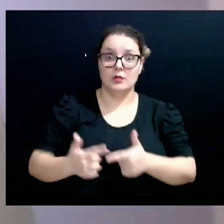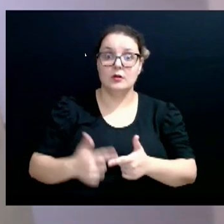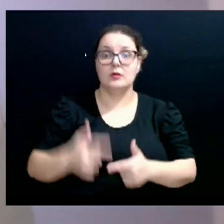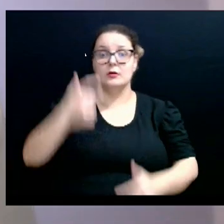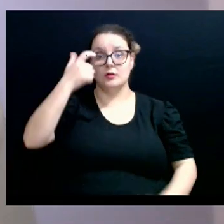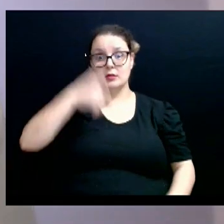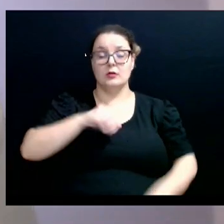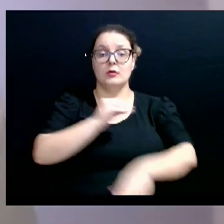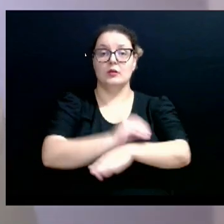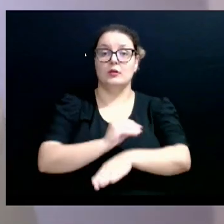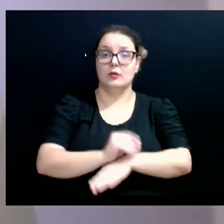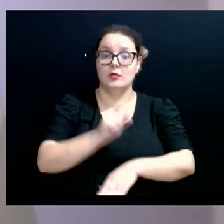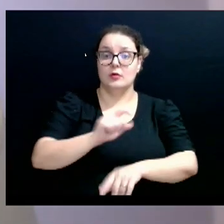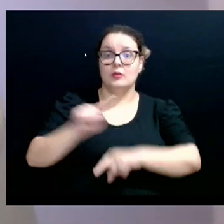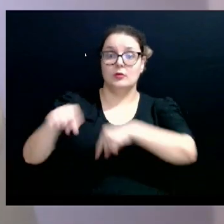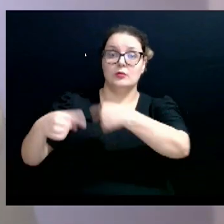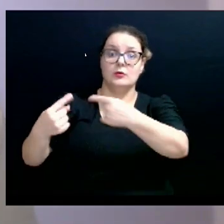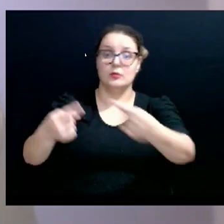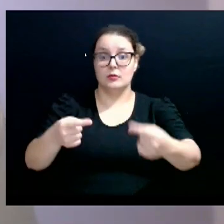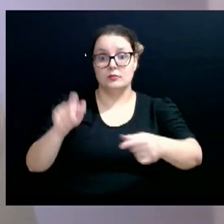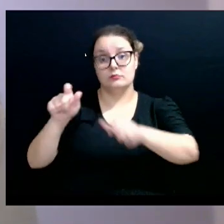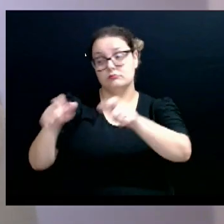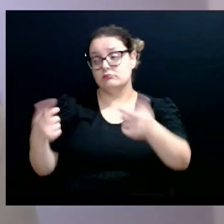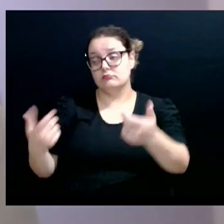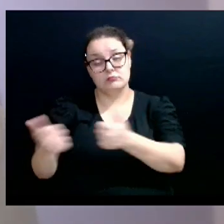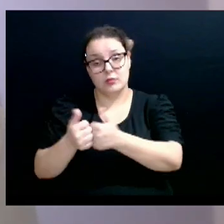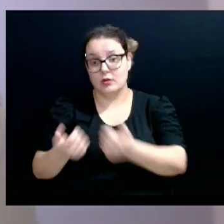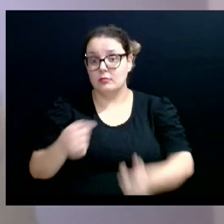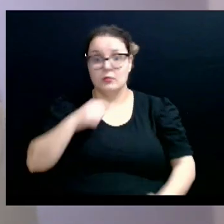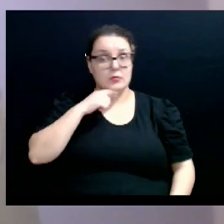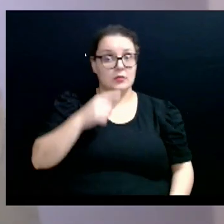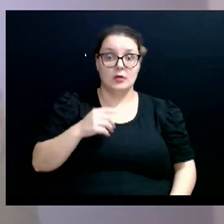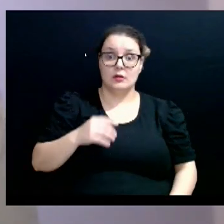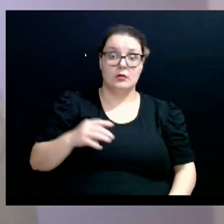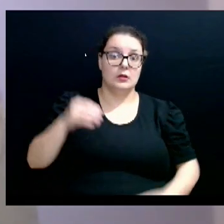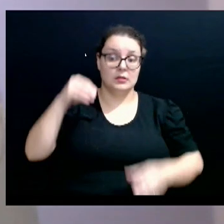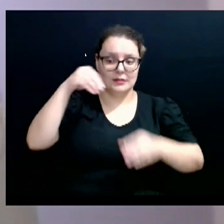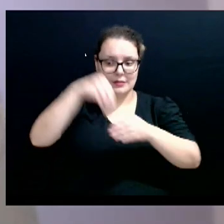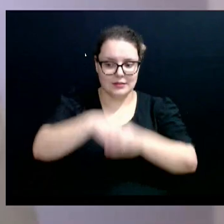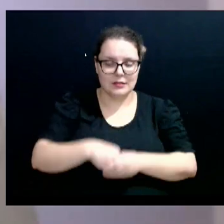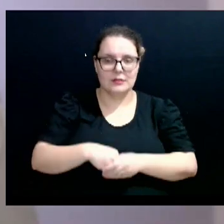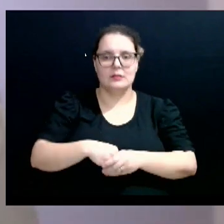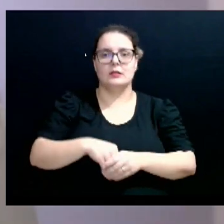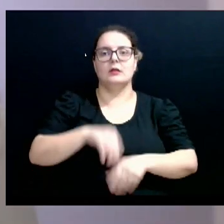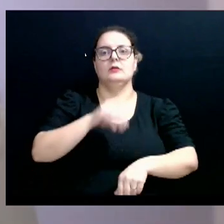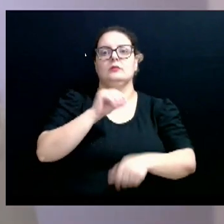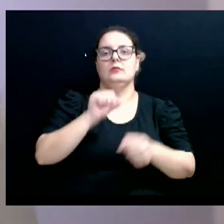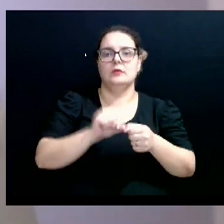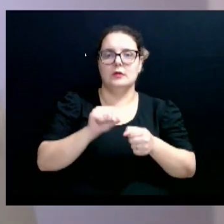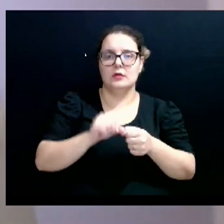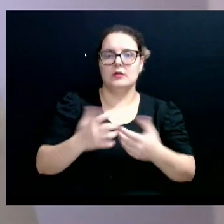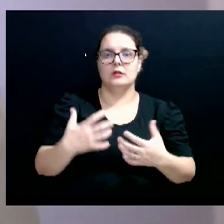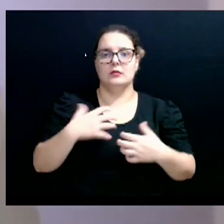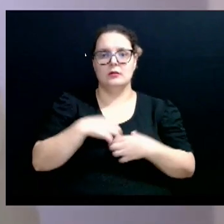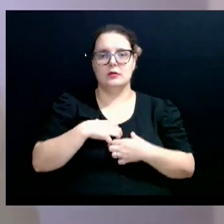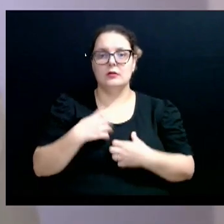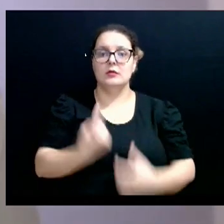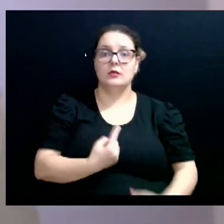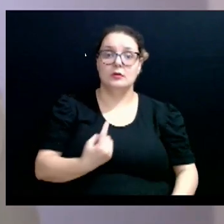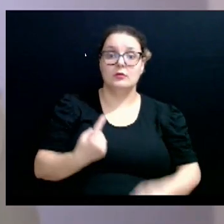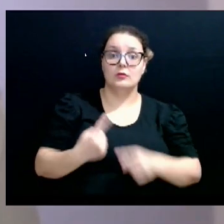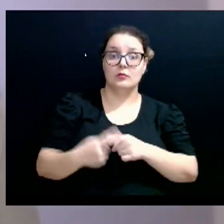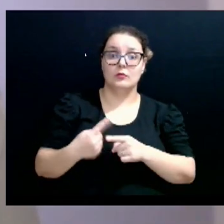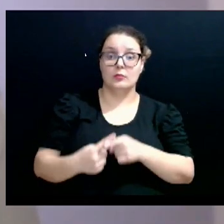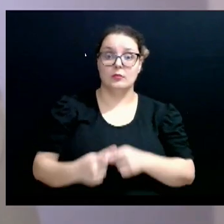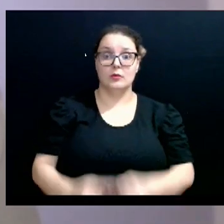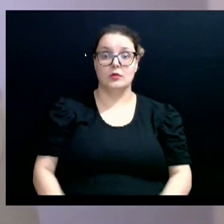Os outros estão ali em volta, mas ninguém está realmente fazendo o que ela faz. Então dá esse sentimento de solidão, porque